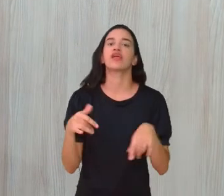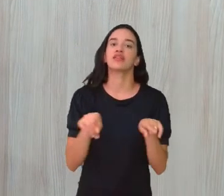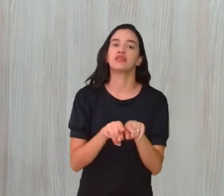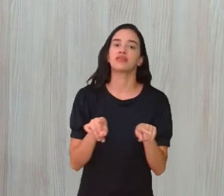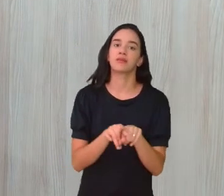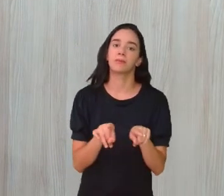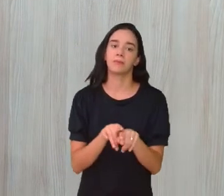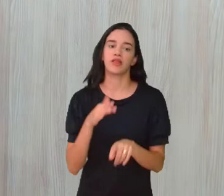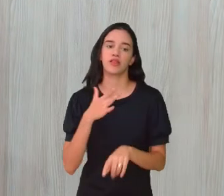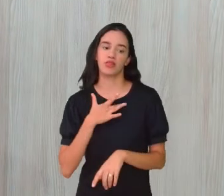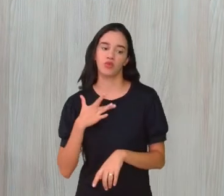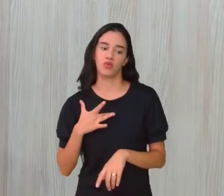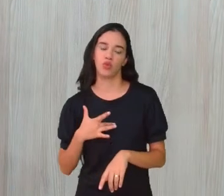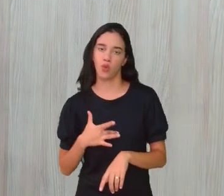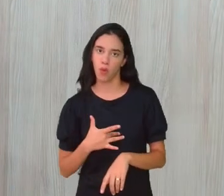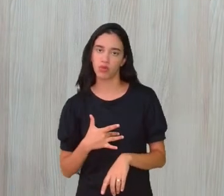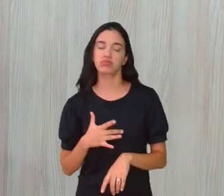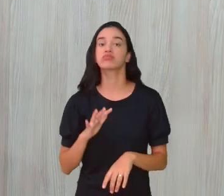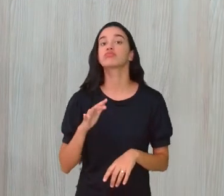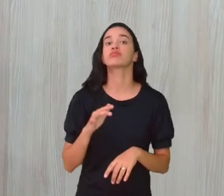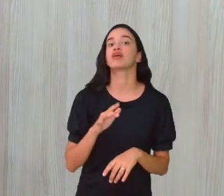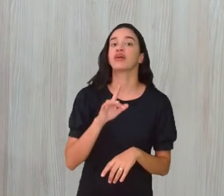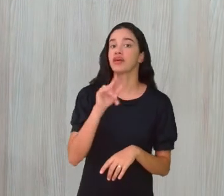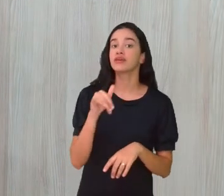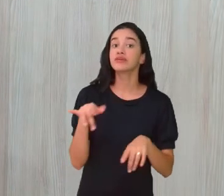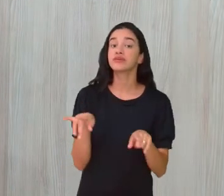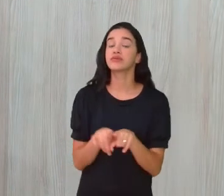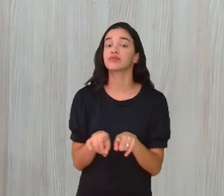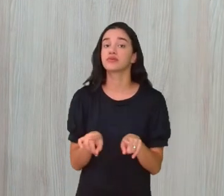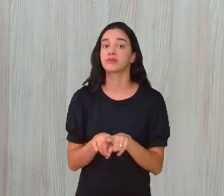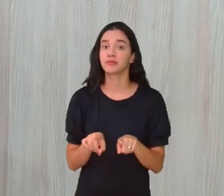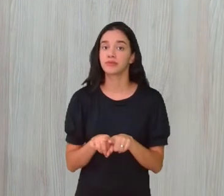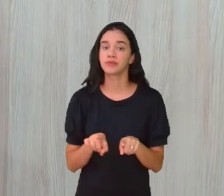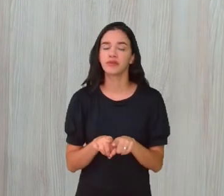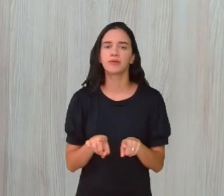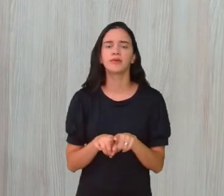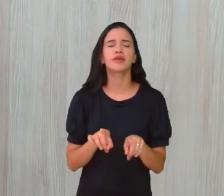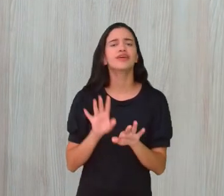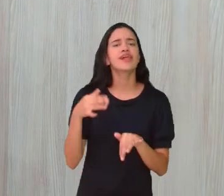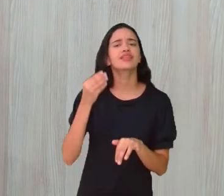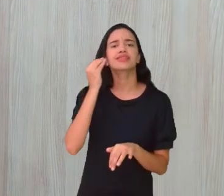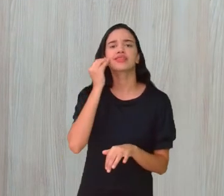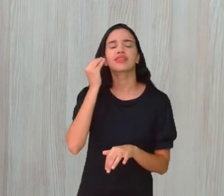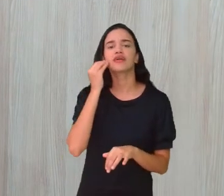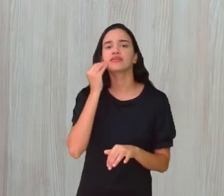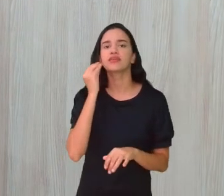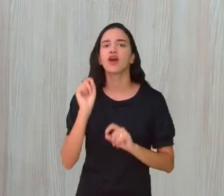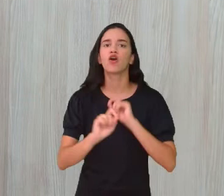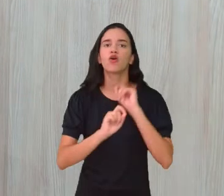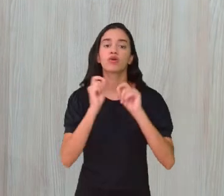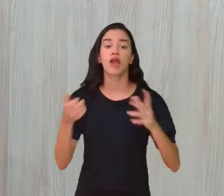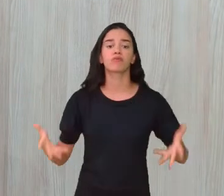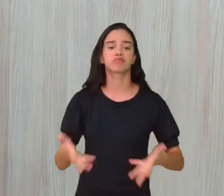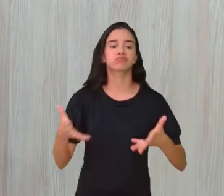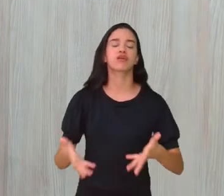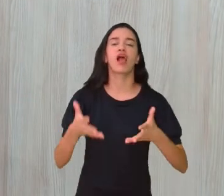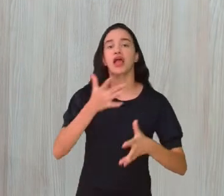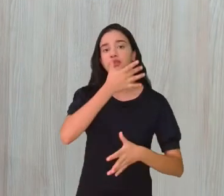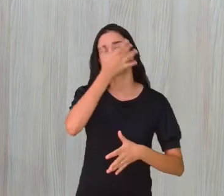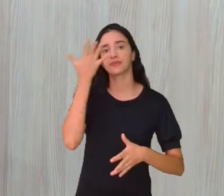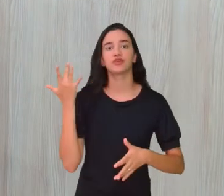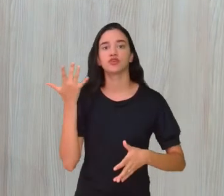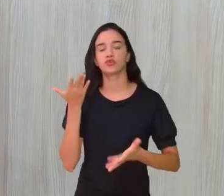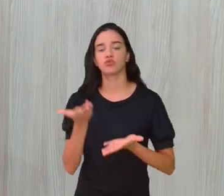toque. Então, com essa campanha, o que é que eles tentam atingir? Mais pessoas ao tratamento,